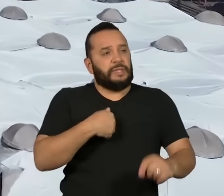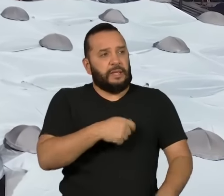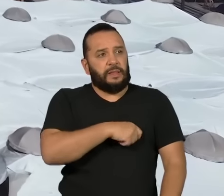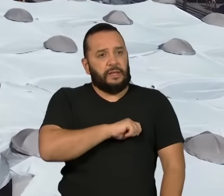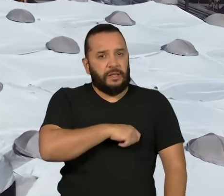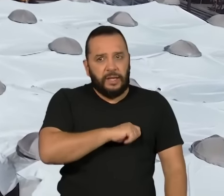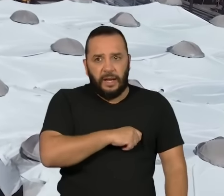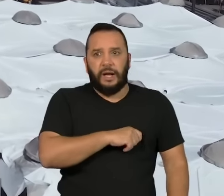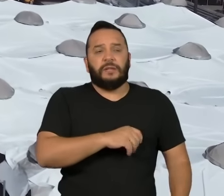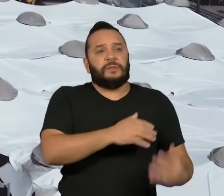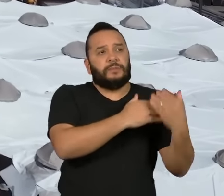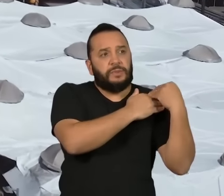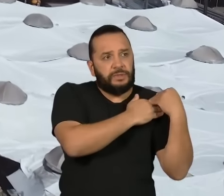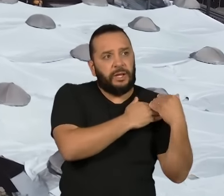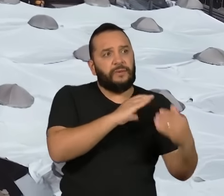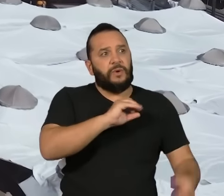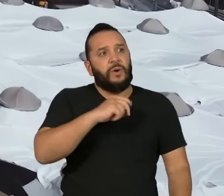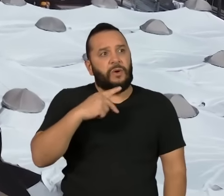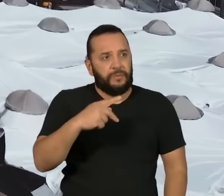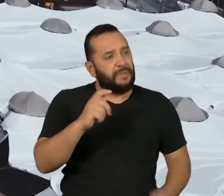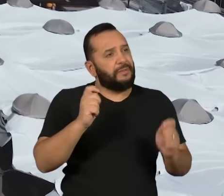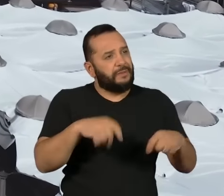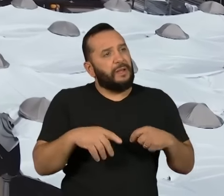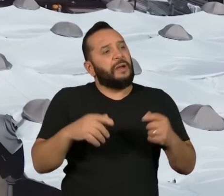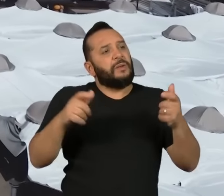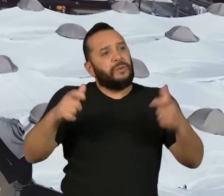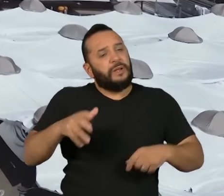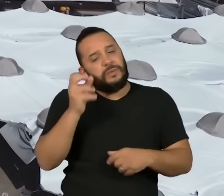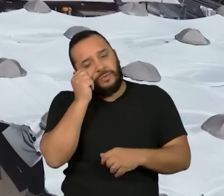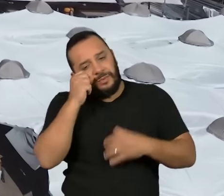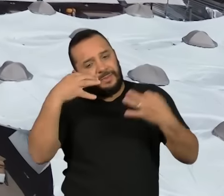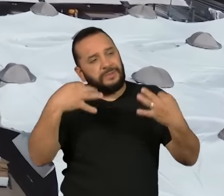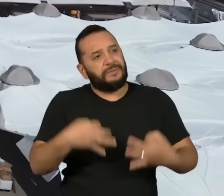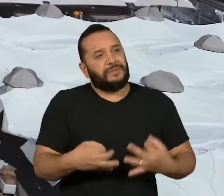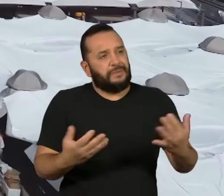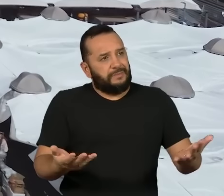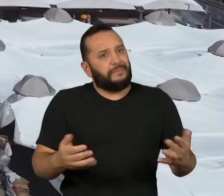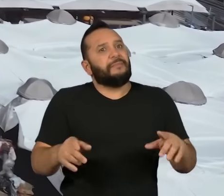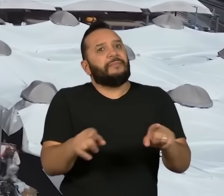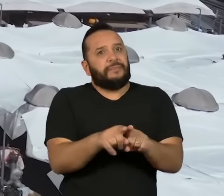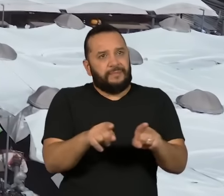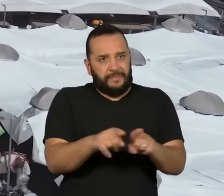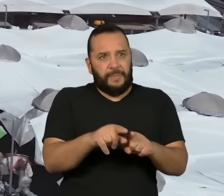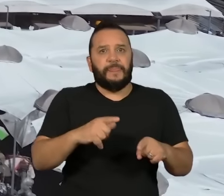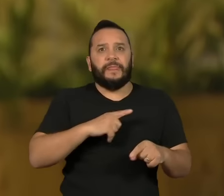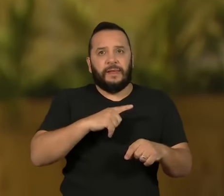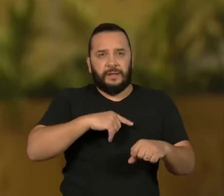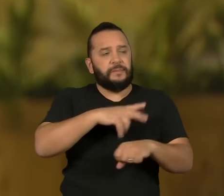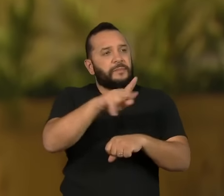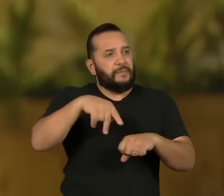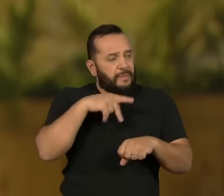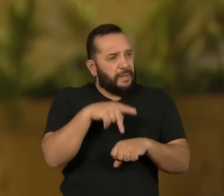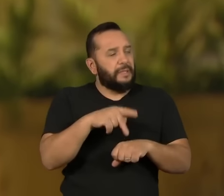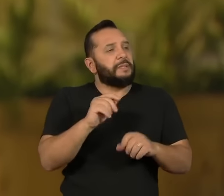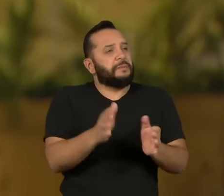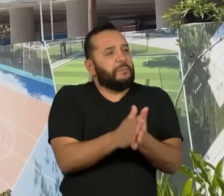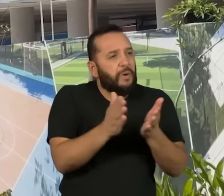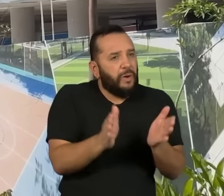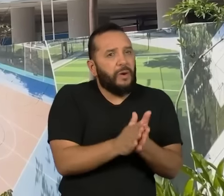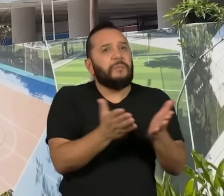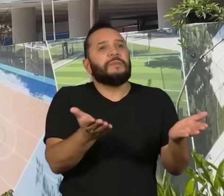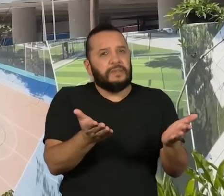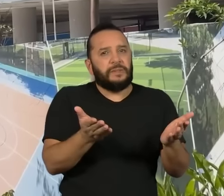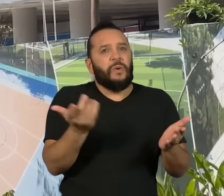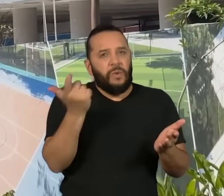para assegurar a acomodação, principalmente para ter os países insulares, os países mais pobres.